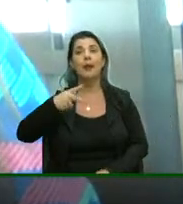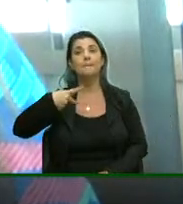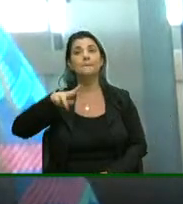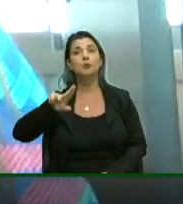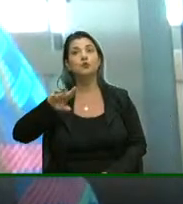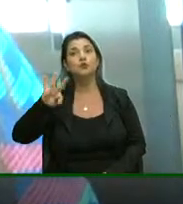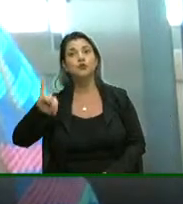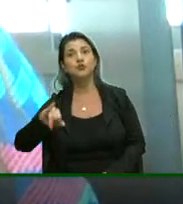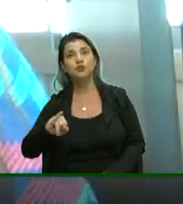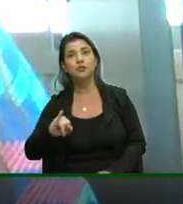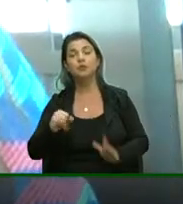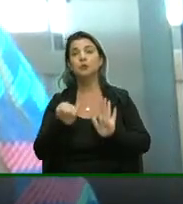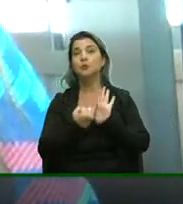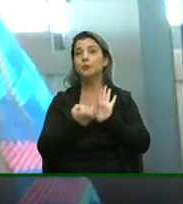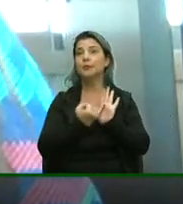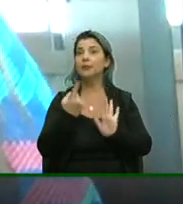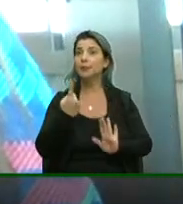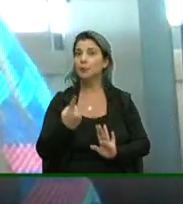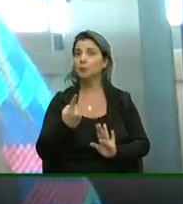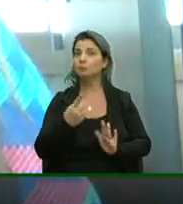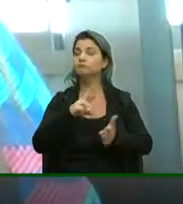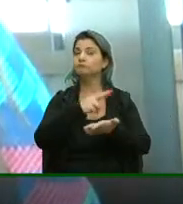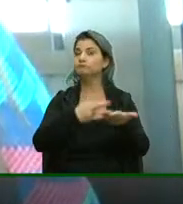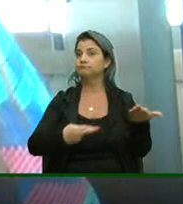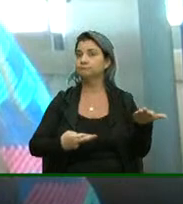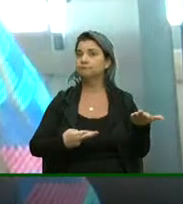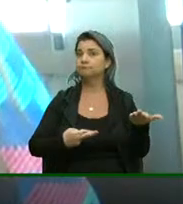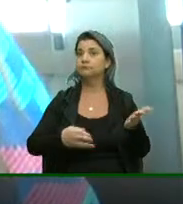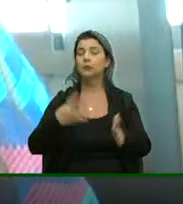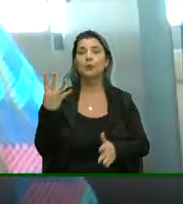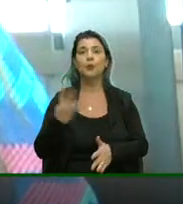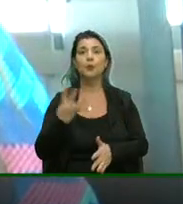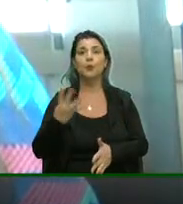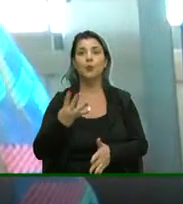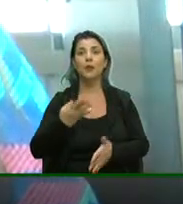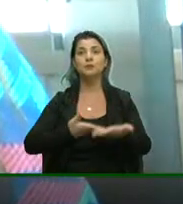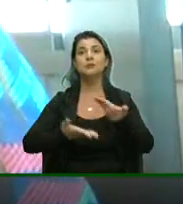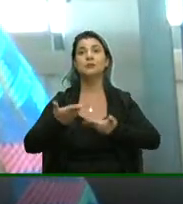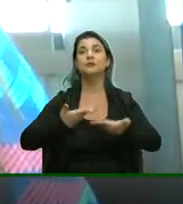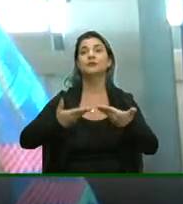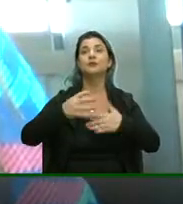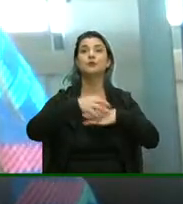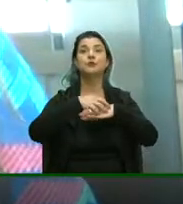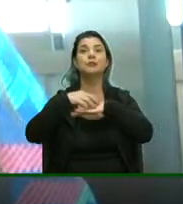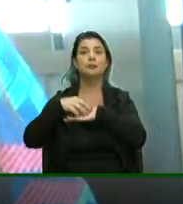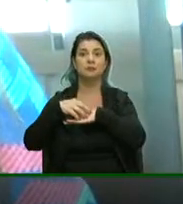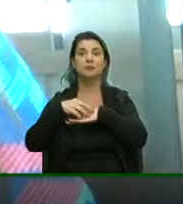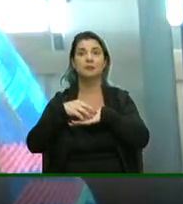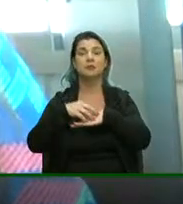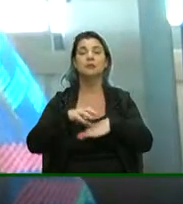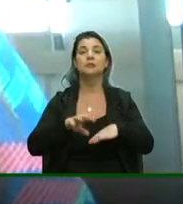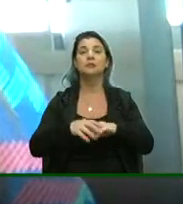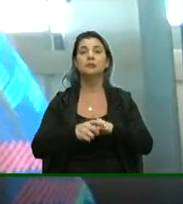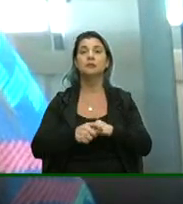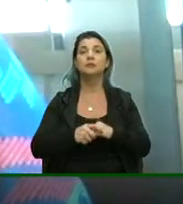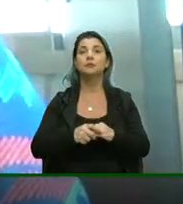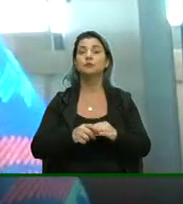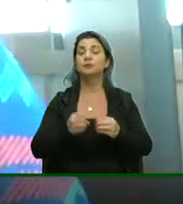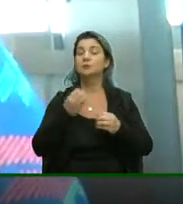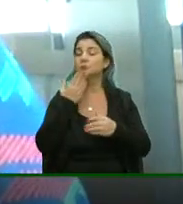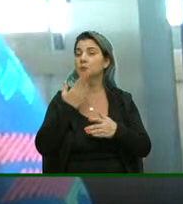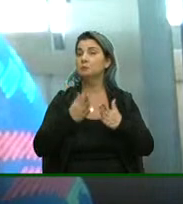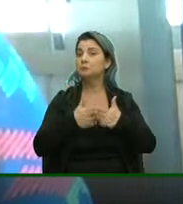1 passa a ter a seguinte redação. O 4º, que é serviço de trânsito, item 1, expedição, registro, licenciamento